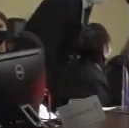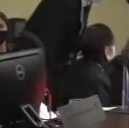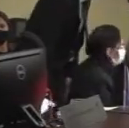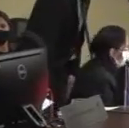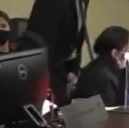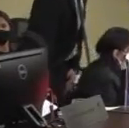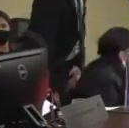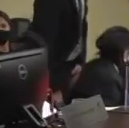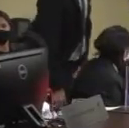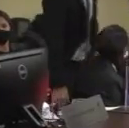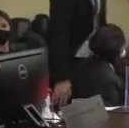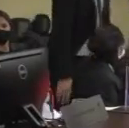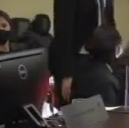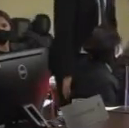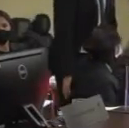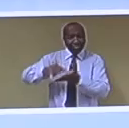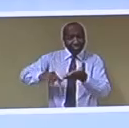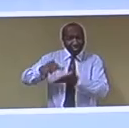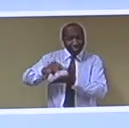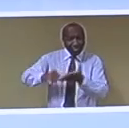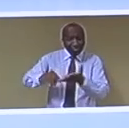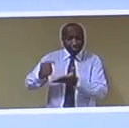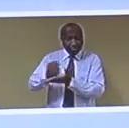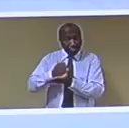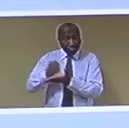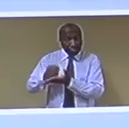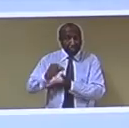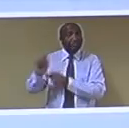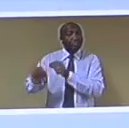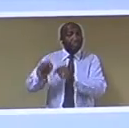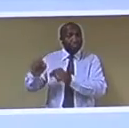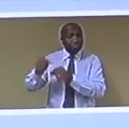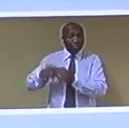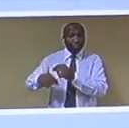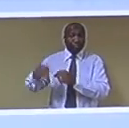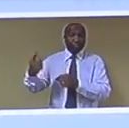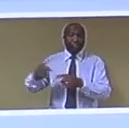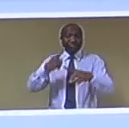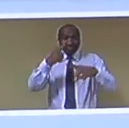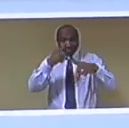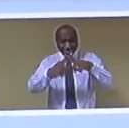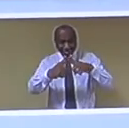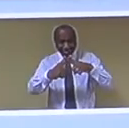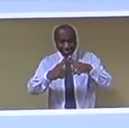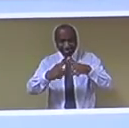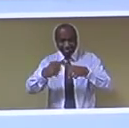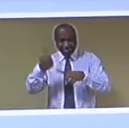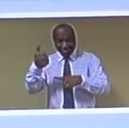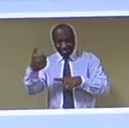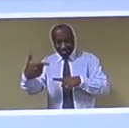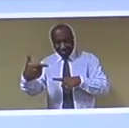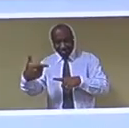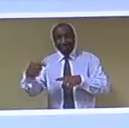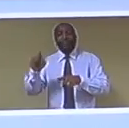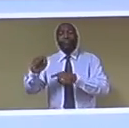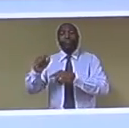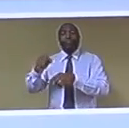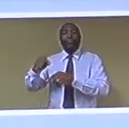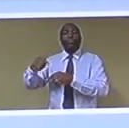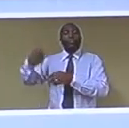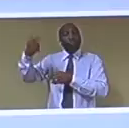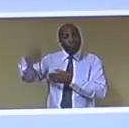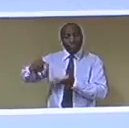processo, o conselheiro Isaías Lopes da Cunha, pontuou a existência de supostas irregularidades na dispensa